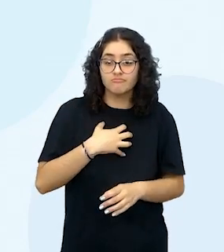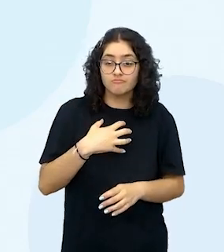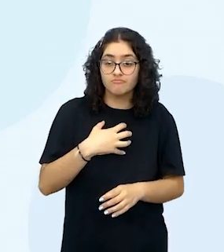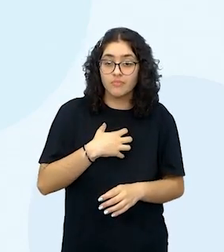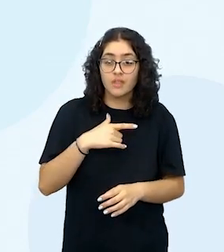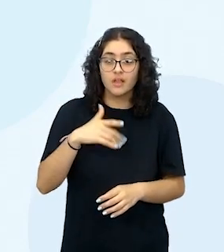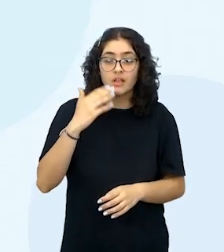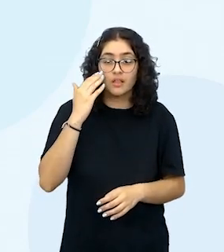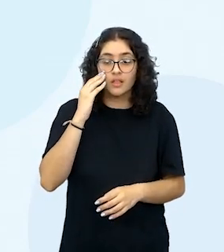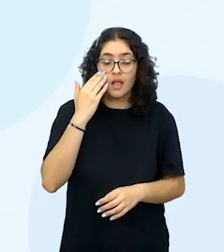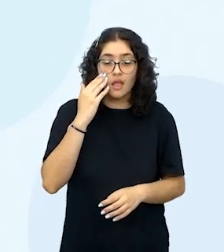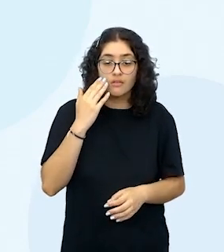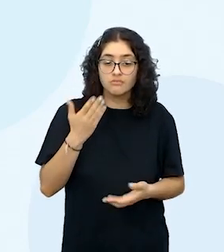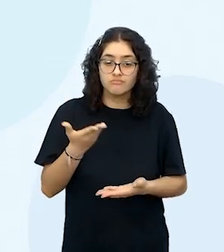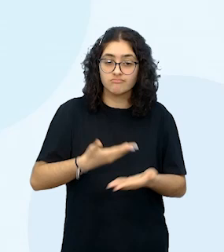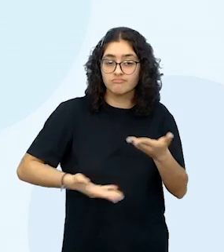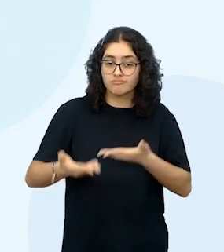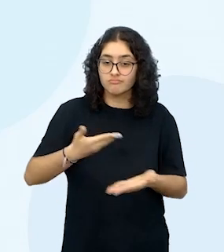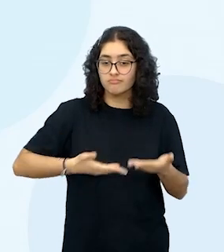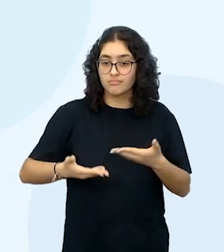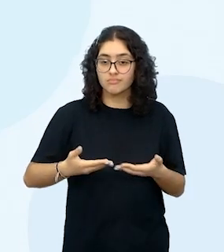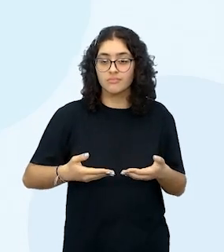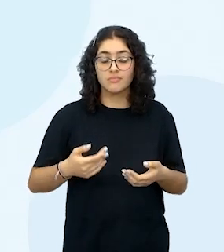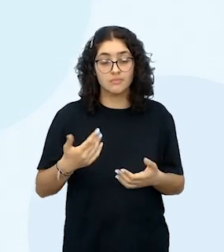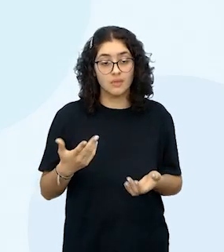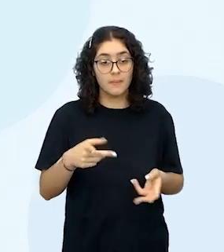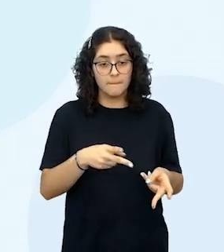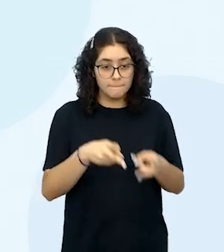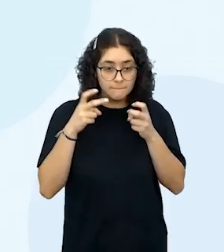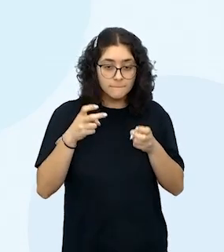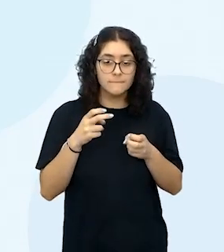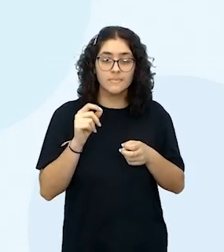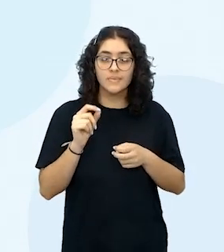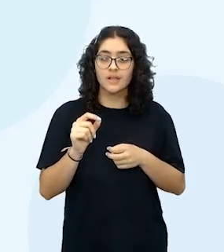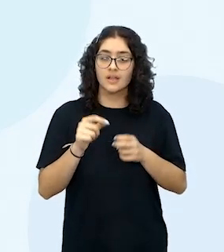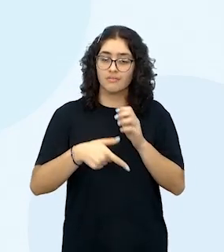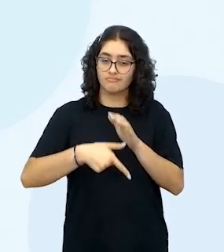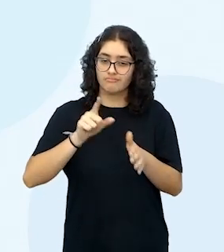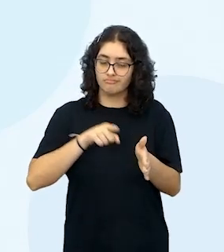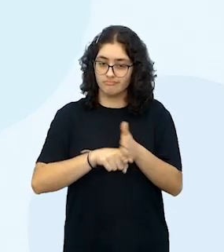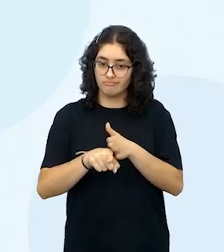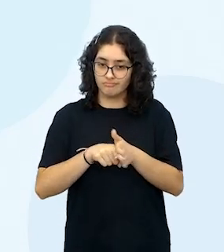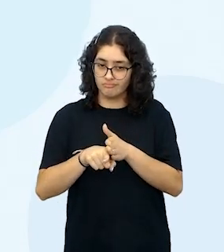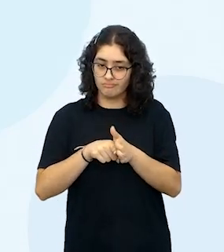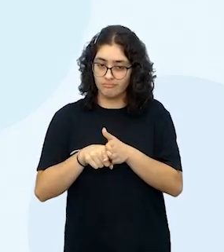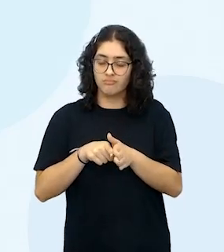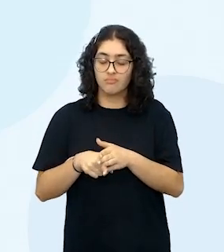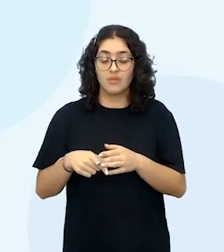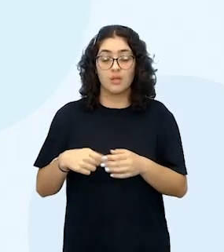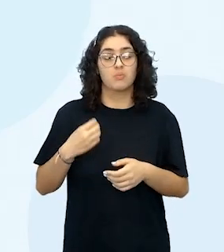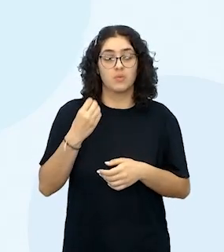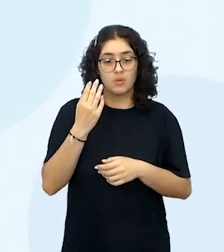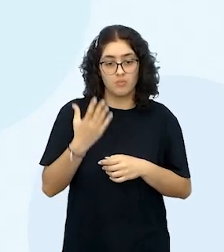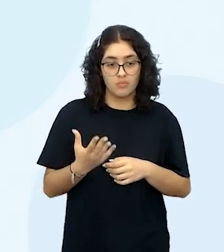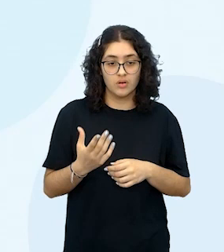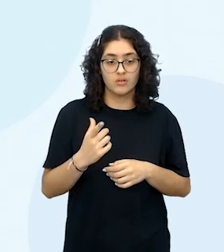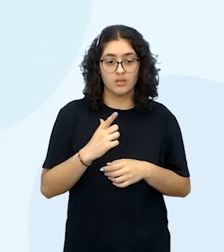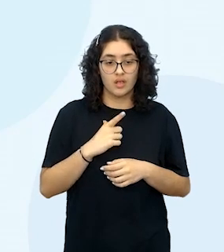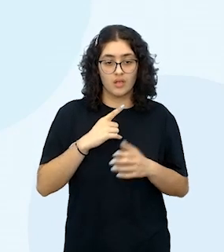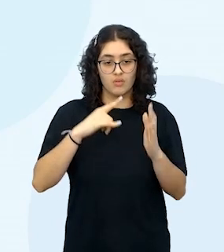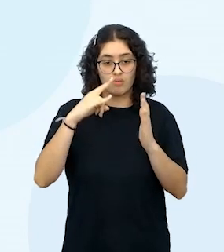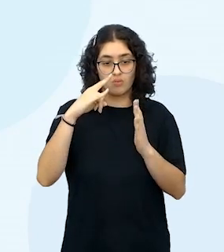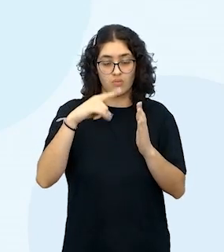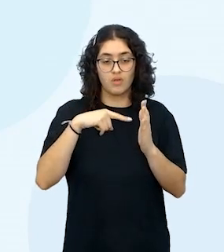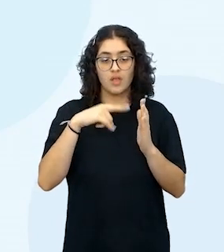ao entendimento mútuo. Então, a gente percebe aqui que a pré-iniciação científica ela está bem contemplada pelo documento, né,